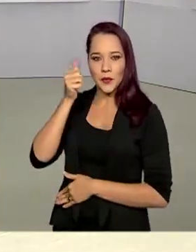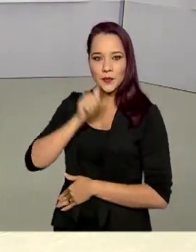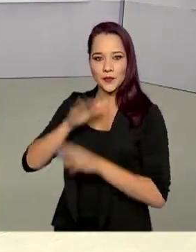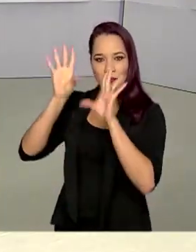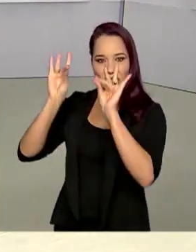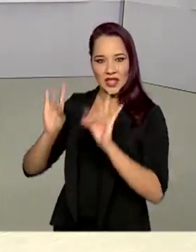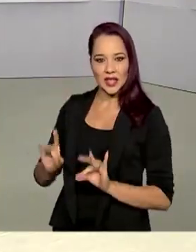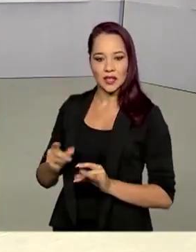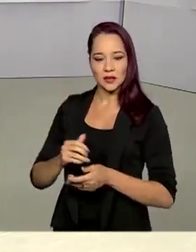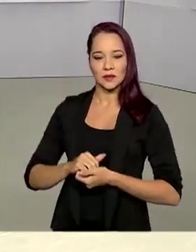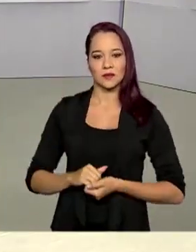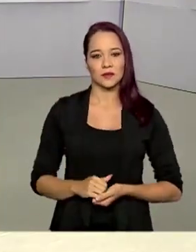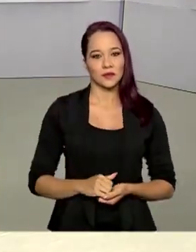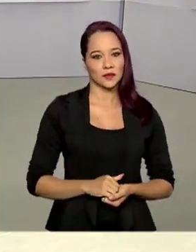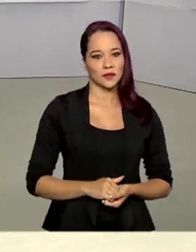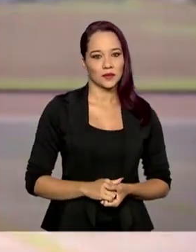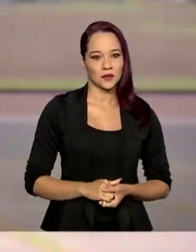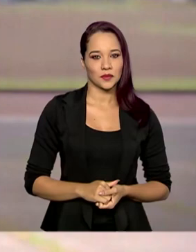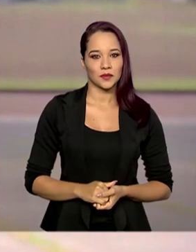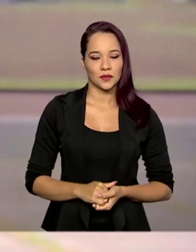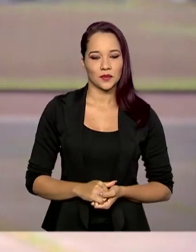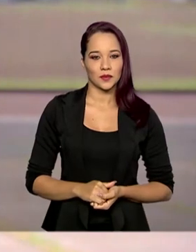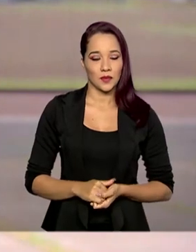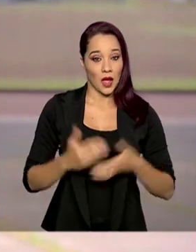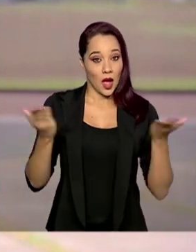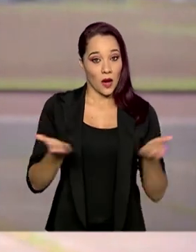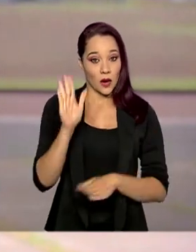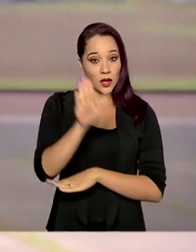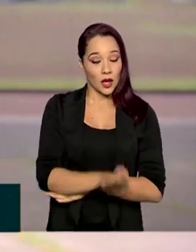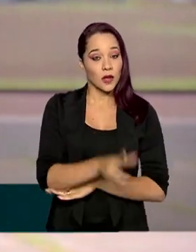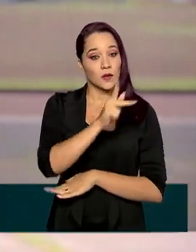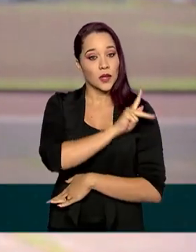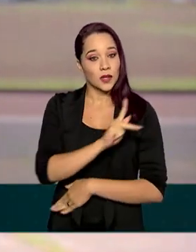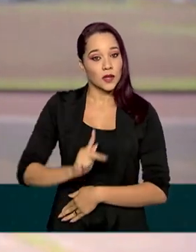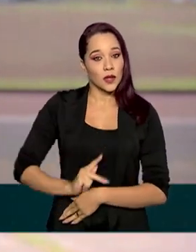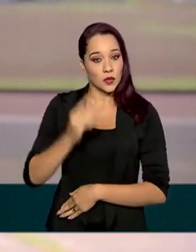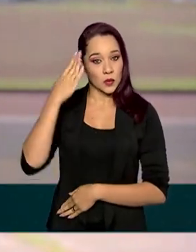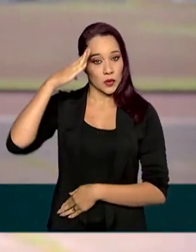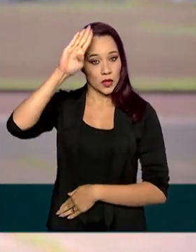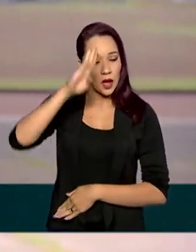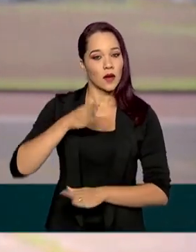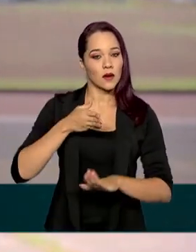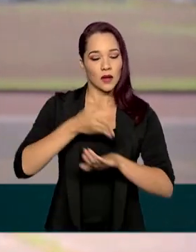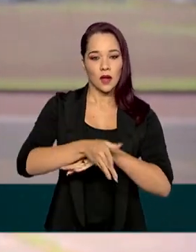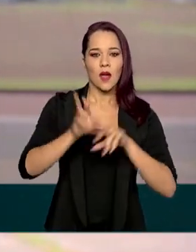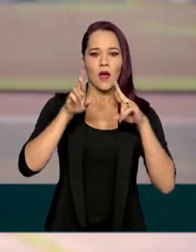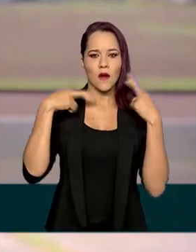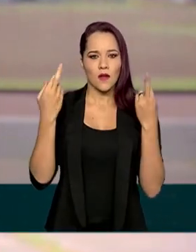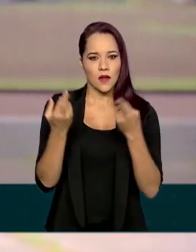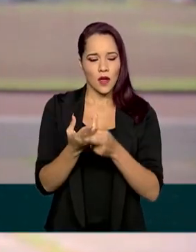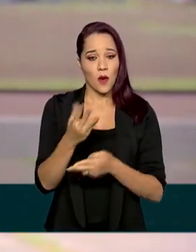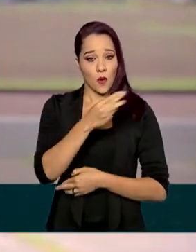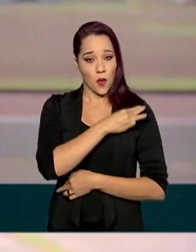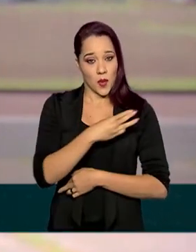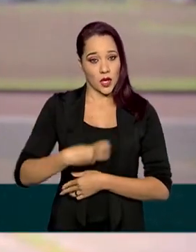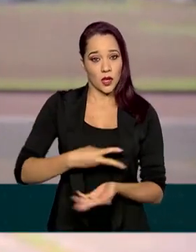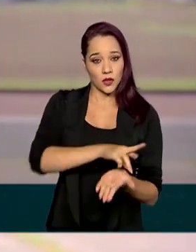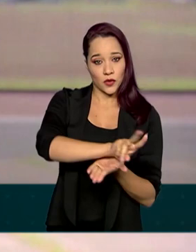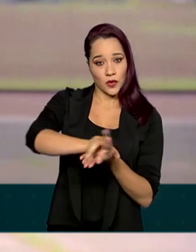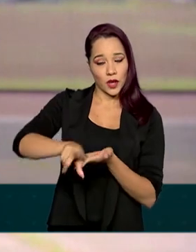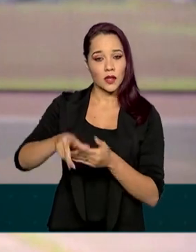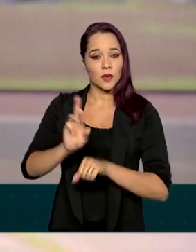Noronha tem as informações. Agora à tarde, presidente Jair Bolsonaro participa de reuniões com ministros e